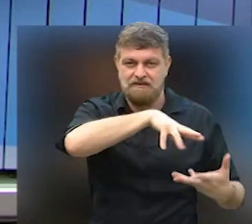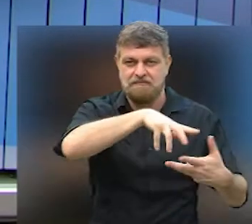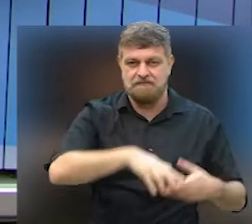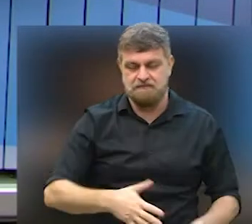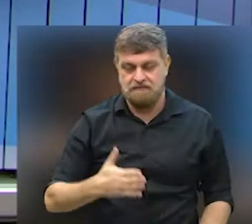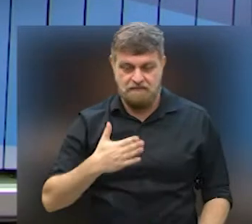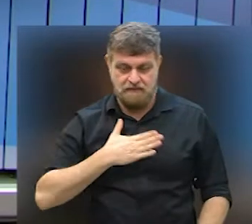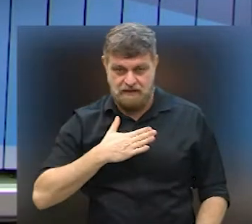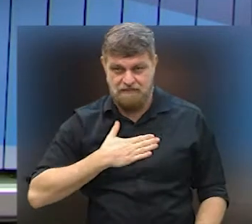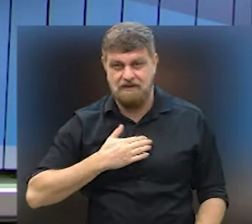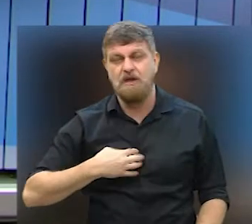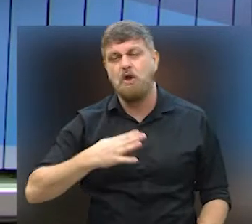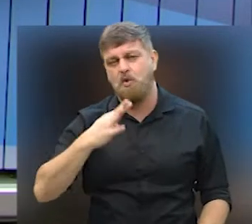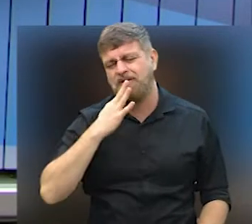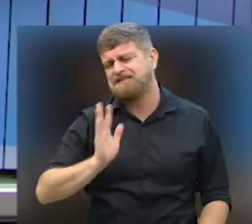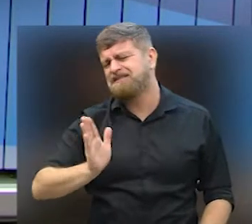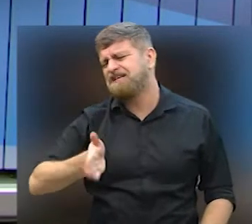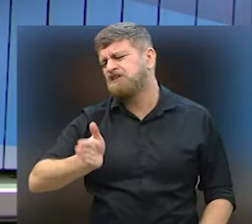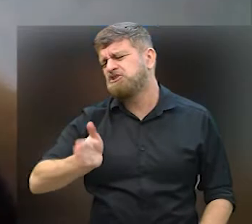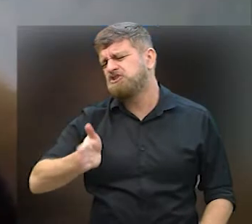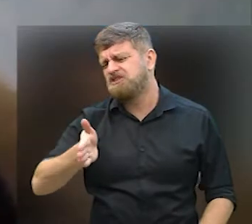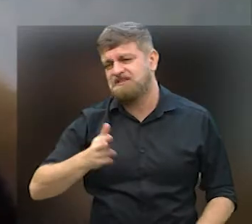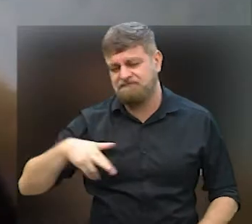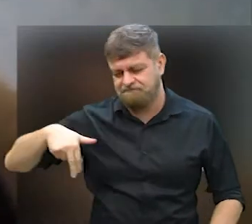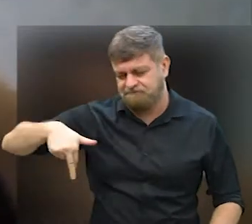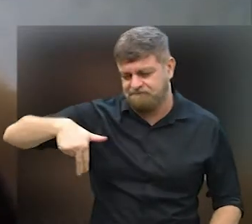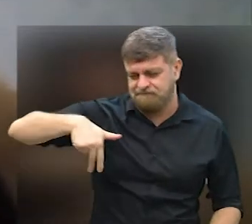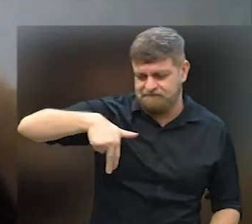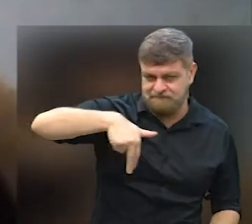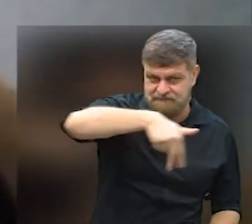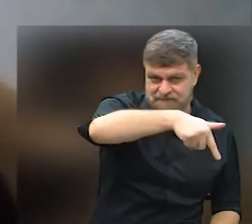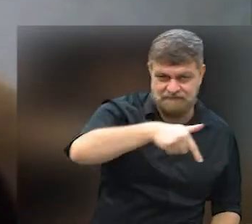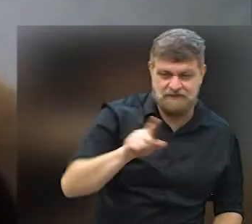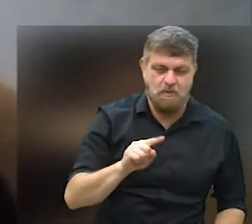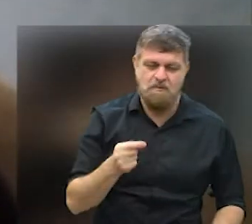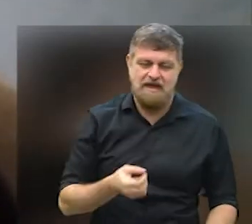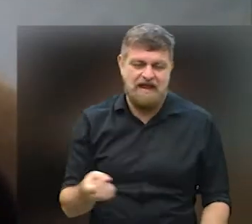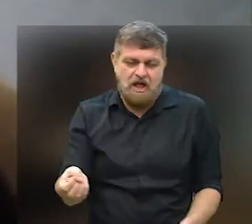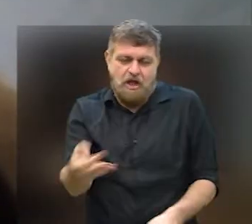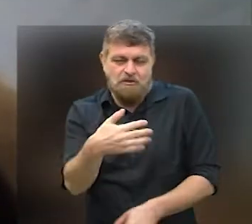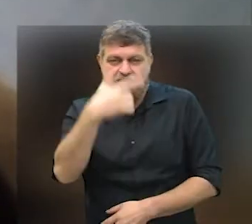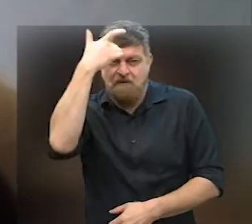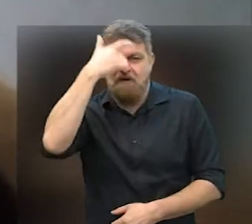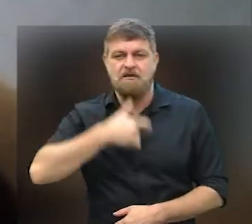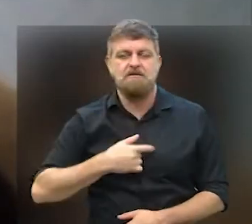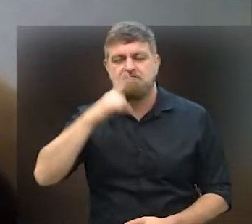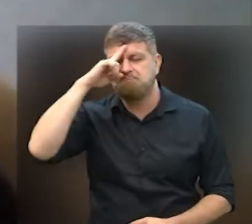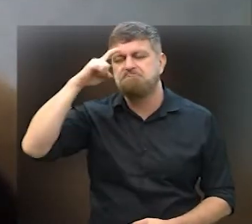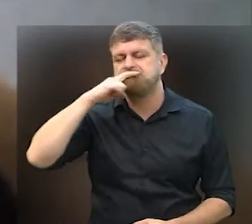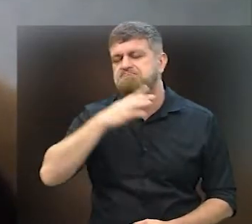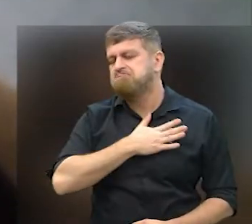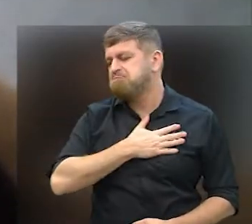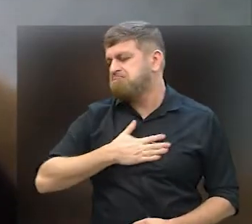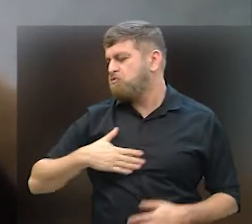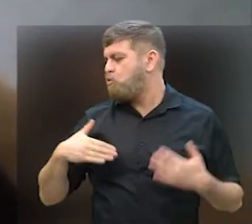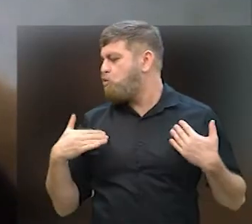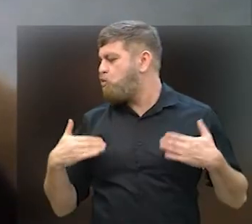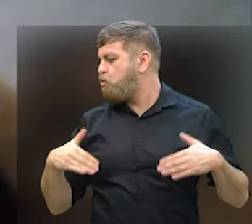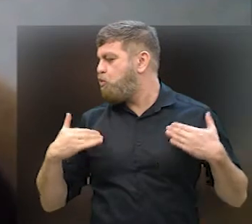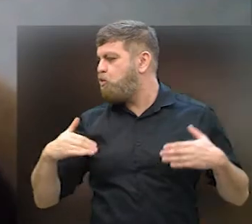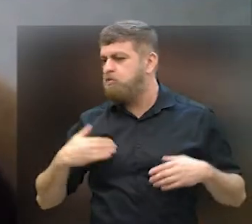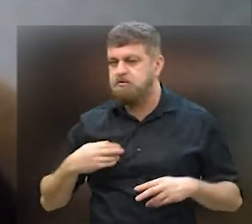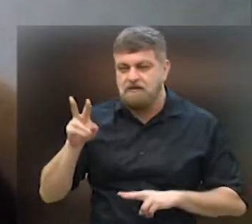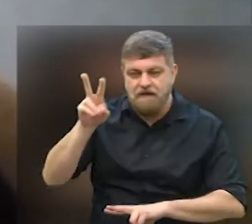mim, especificamente, como eu já conhecia, o percurso até o campo base eu já conhecia, eu estava muito relaxada,